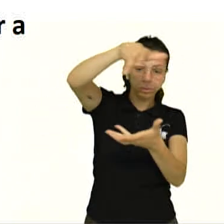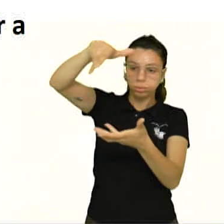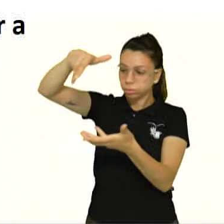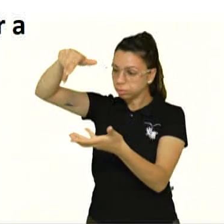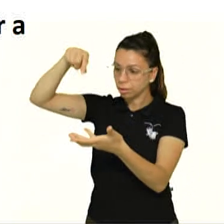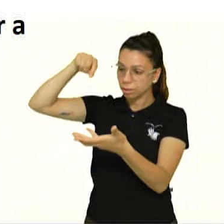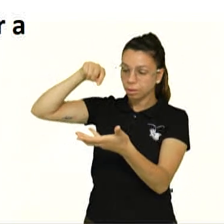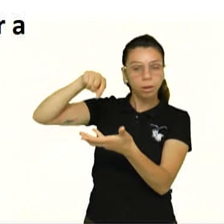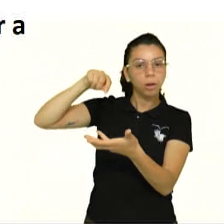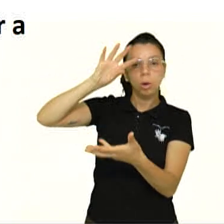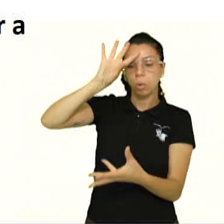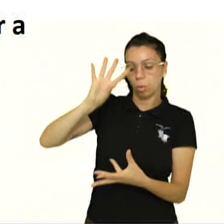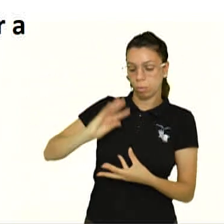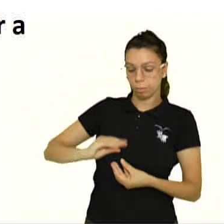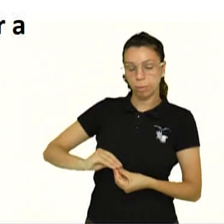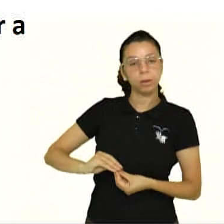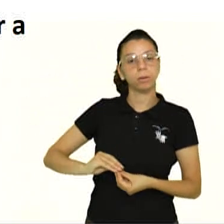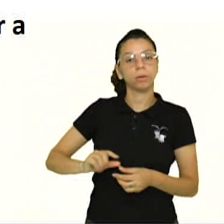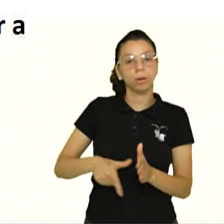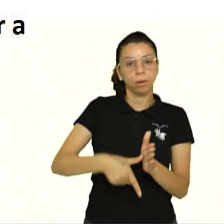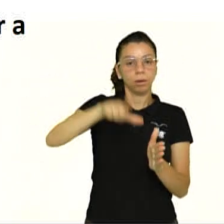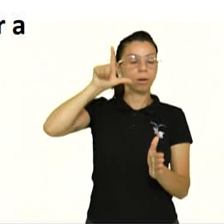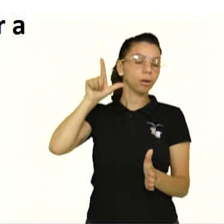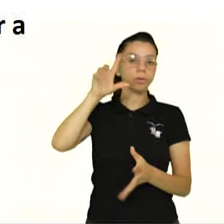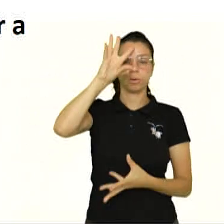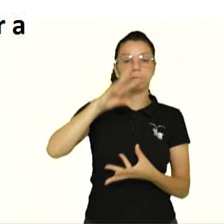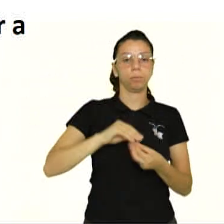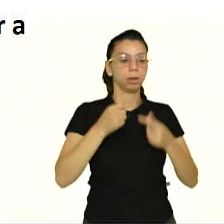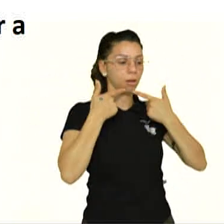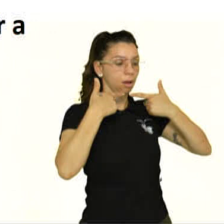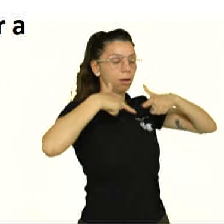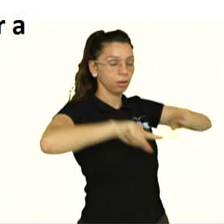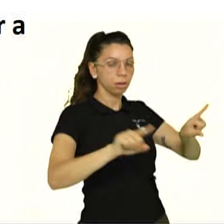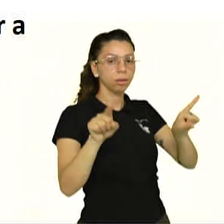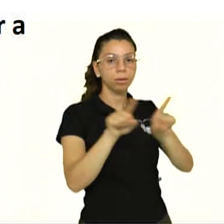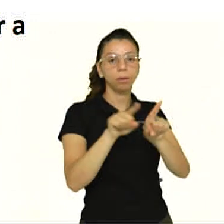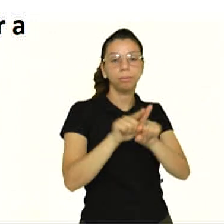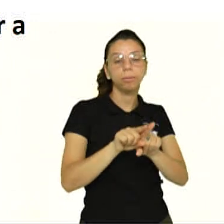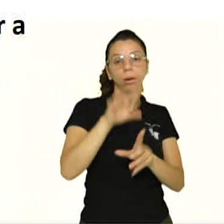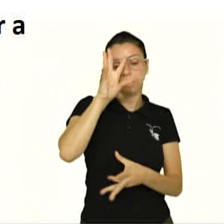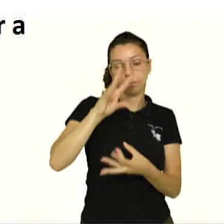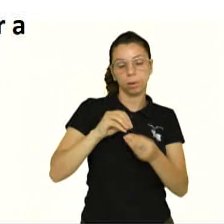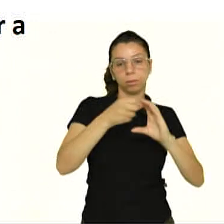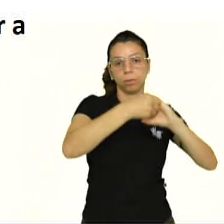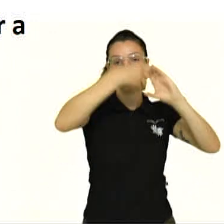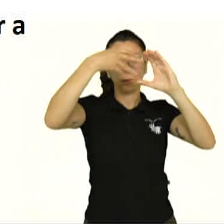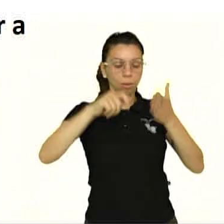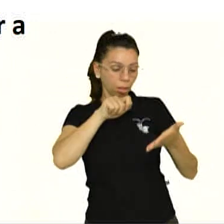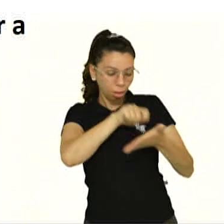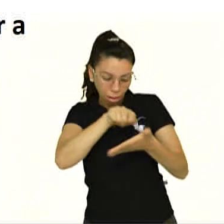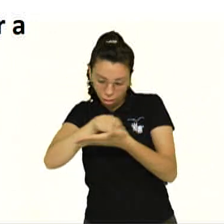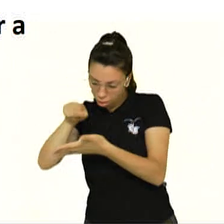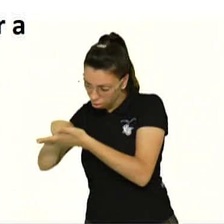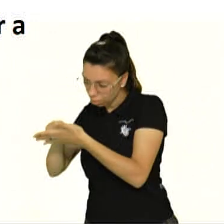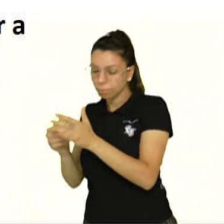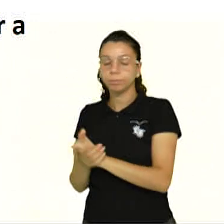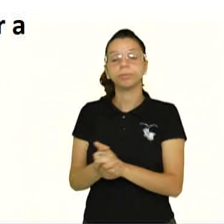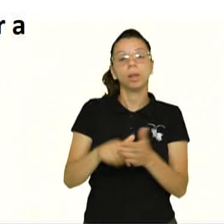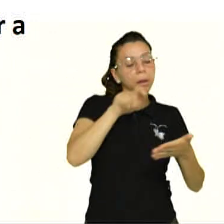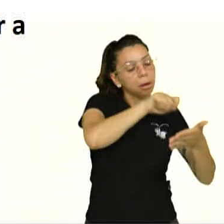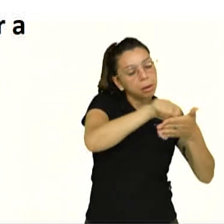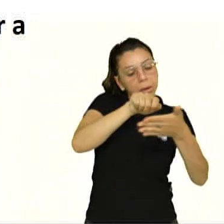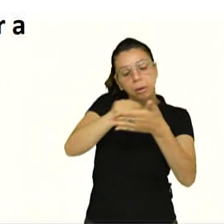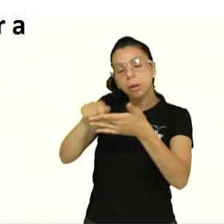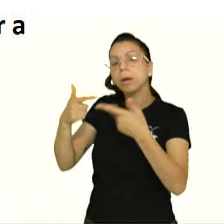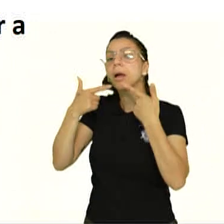não se pode compreender antes de entender a língua e conhecer os caracteres com os quais está escrito. Ele está escrito em